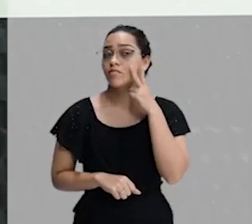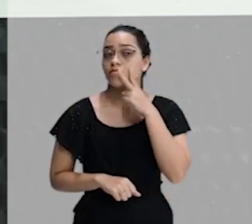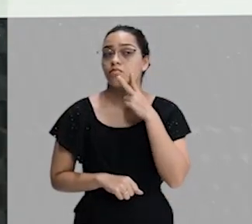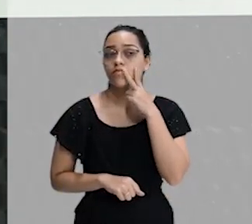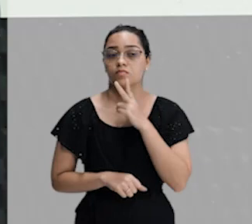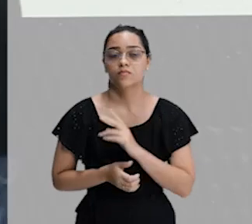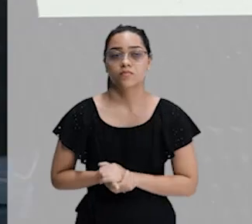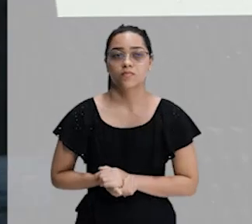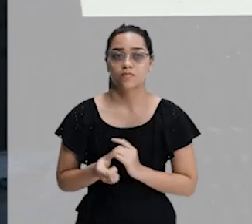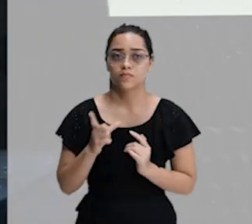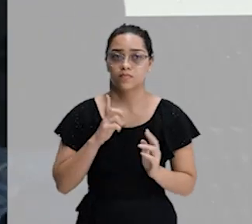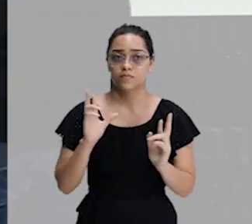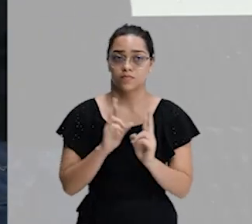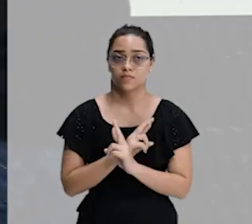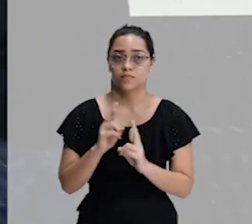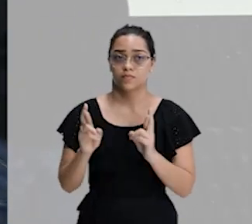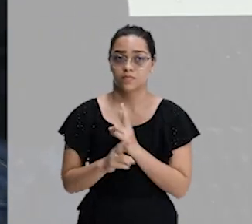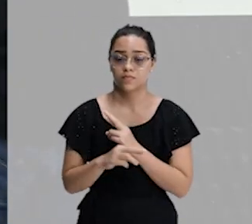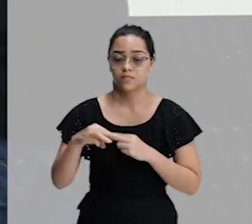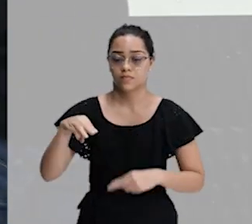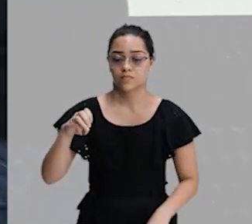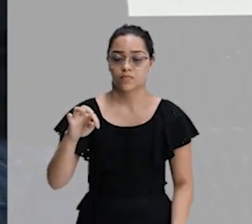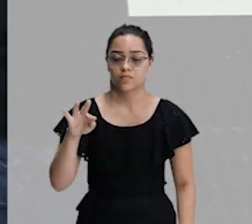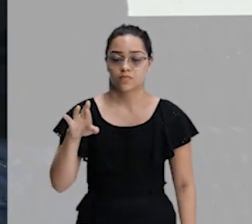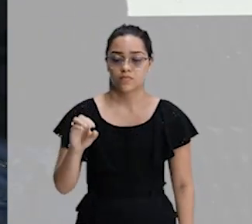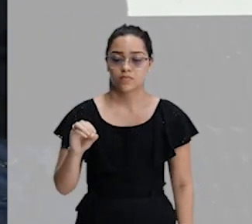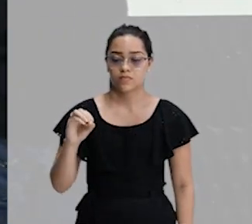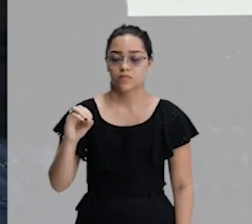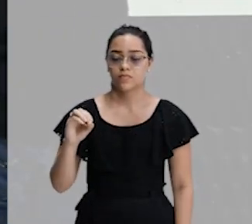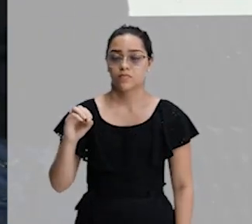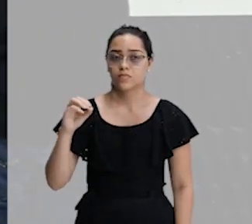gente vai usar uma relação que 1 metro cúbico